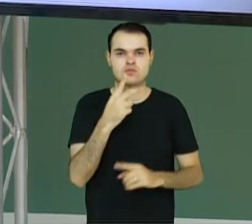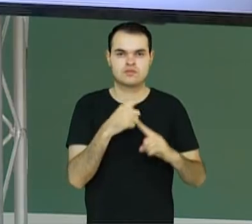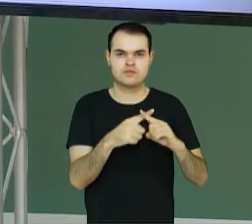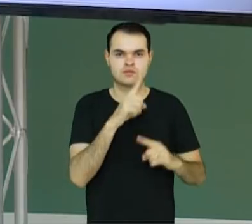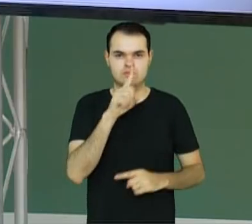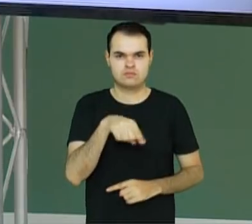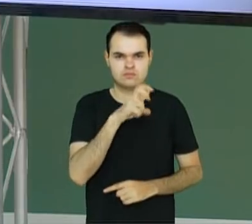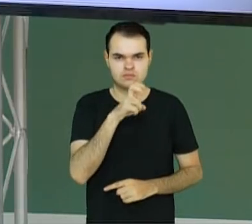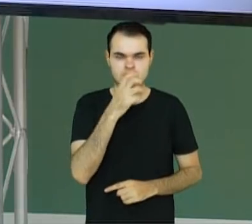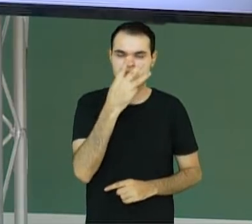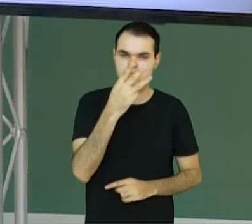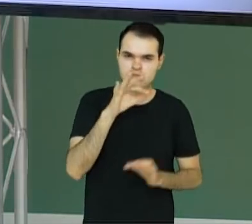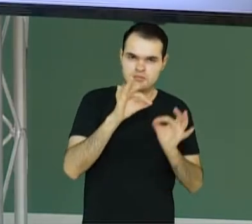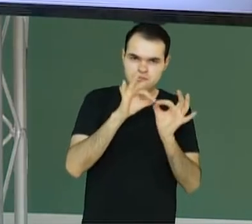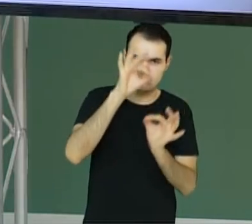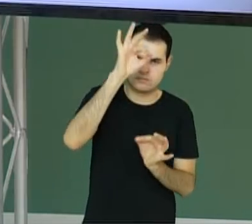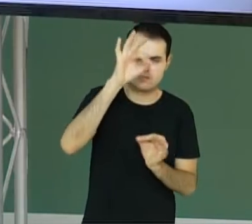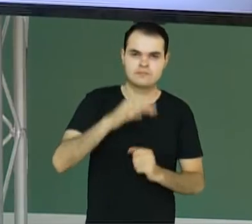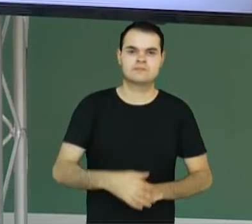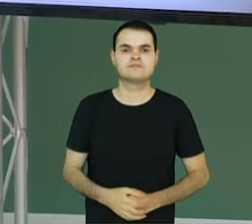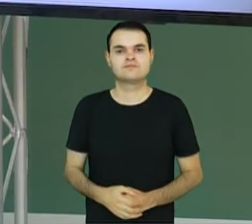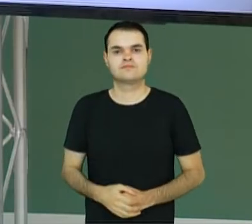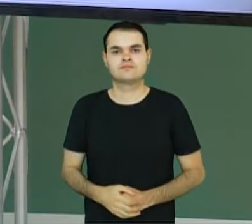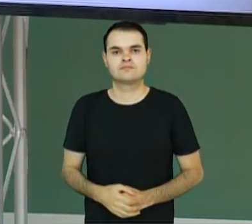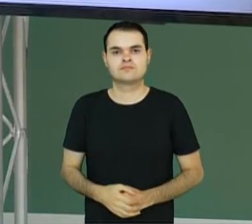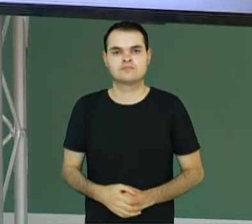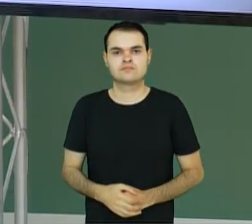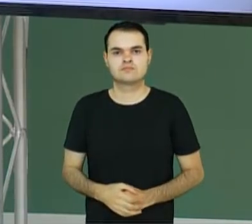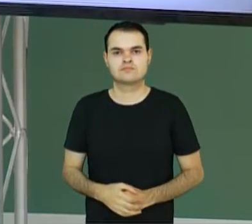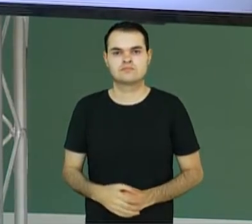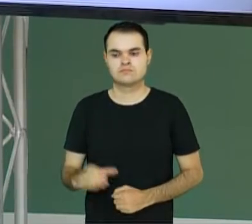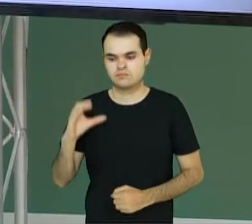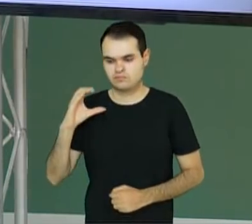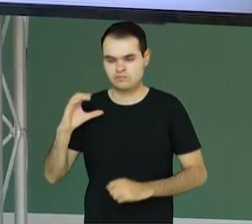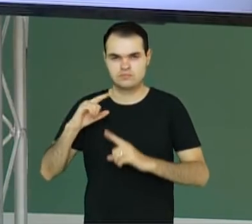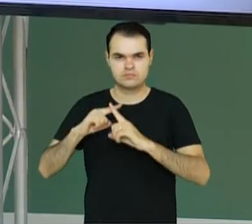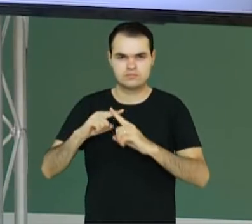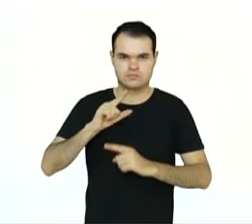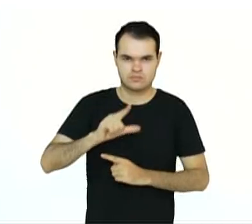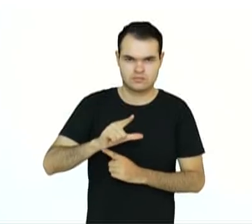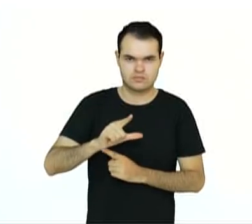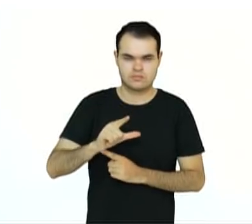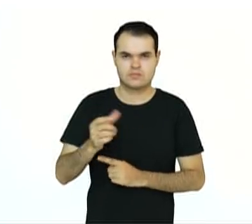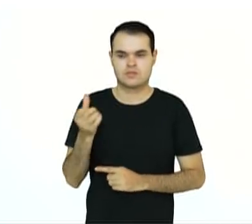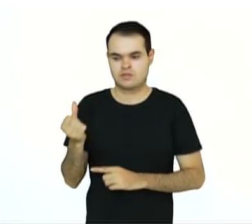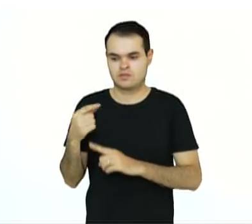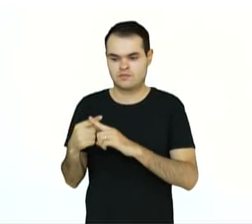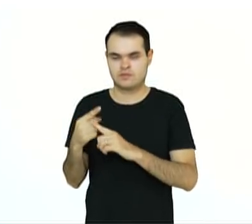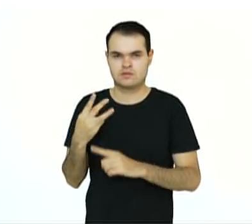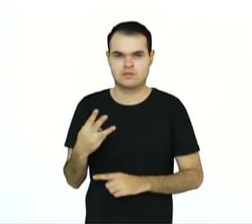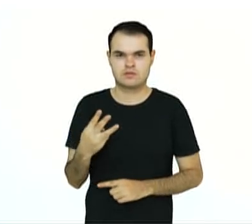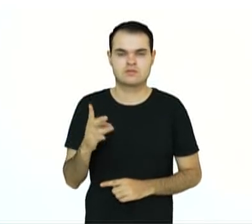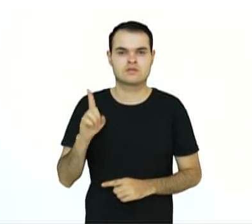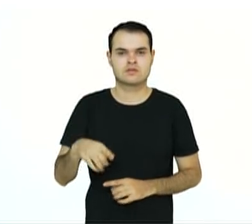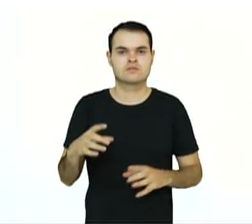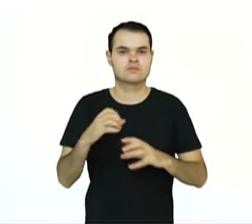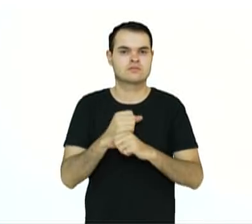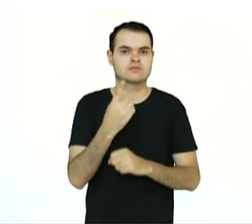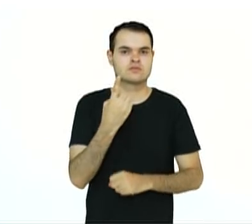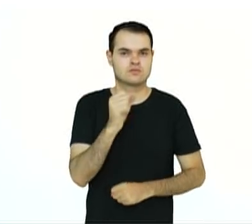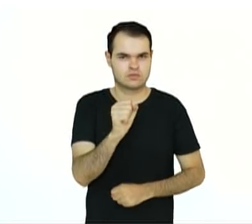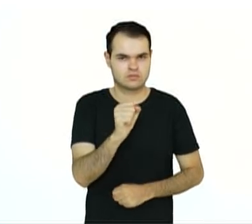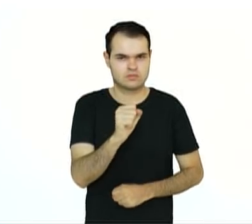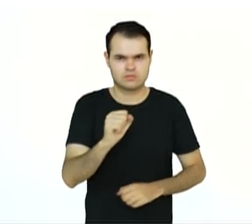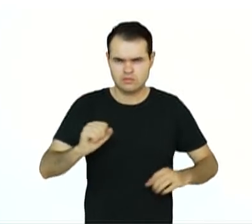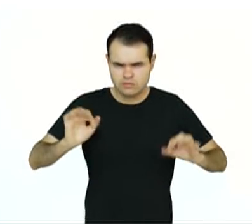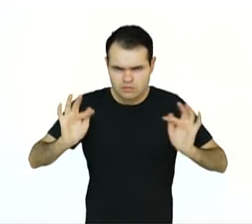área dessa figura vai ser o quê? Comprimento vezes largura, 6 vezes 3, que dá 18 metros quadrados. Acabou?